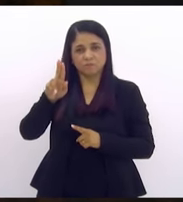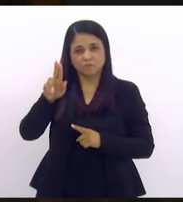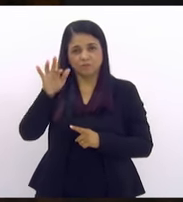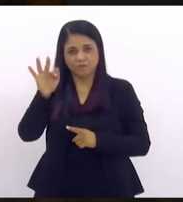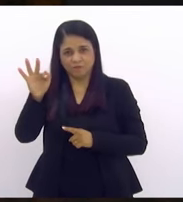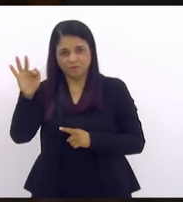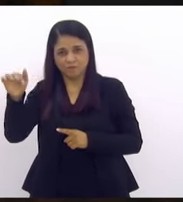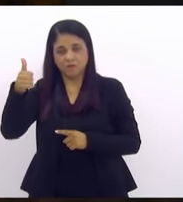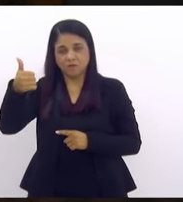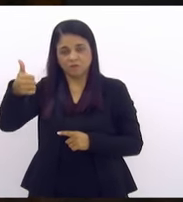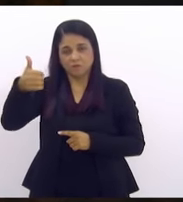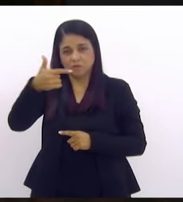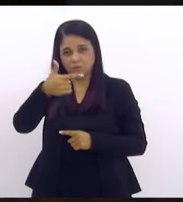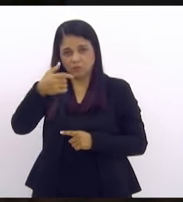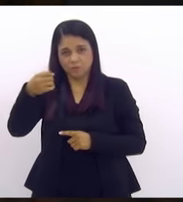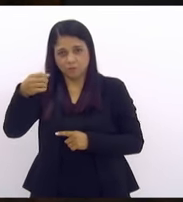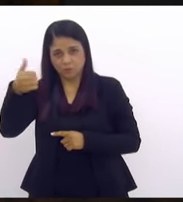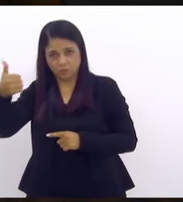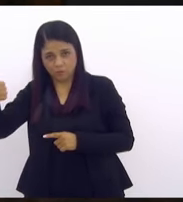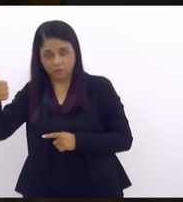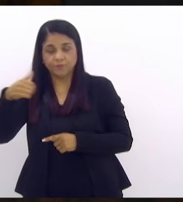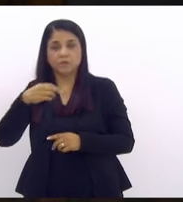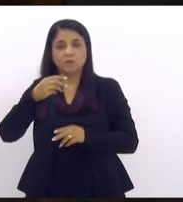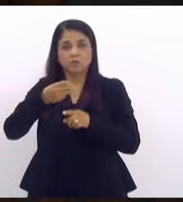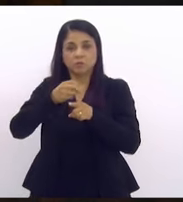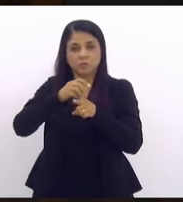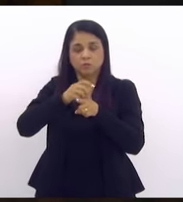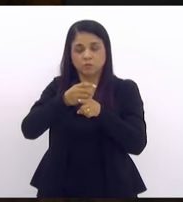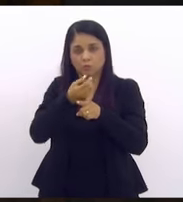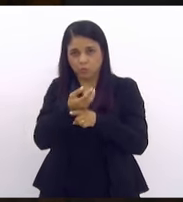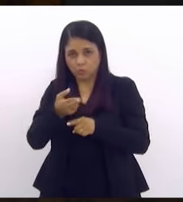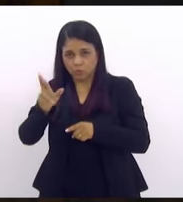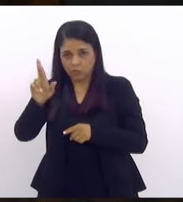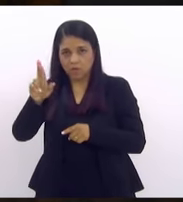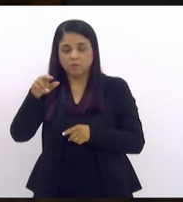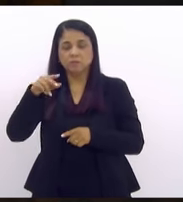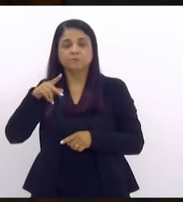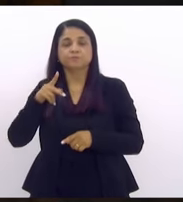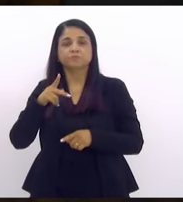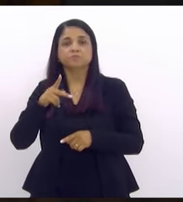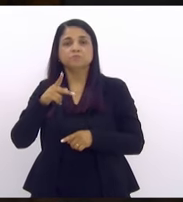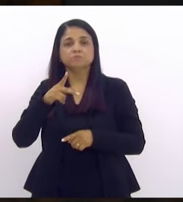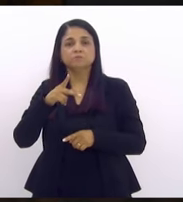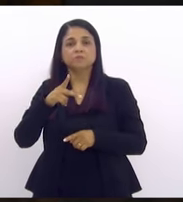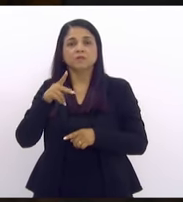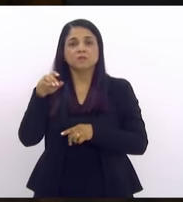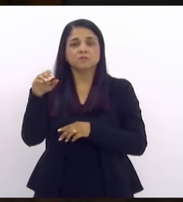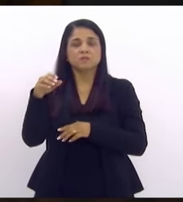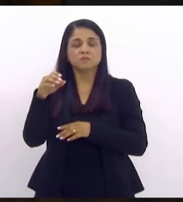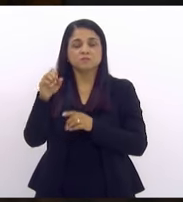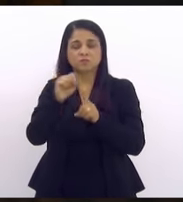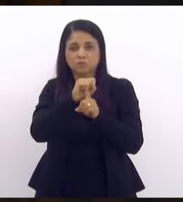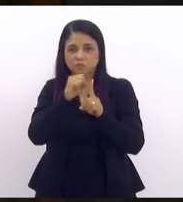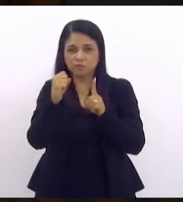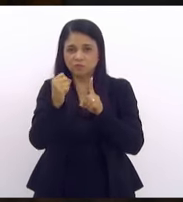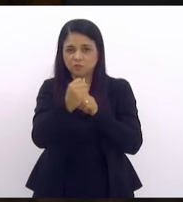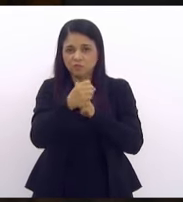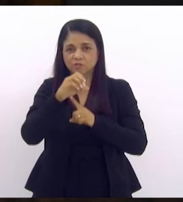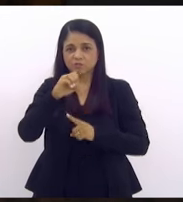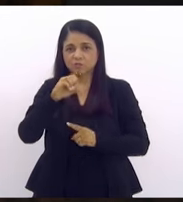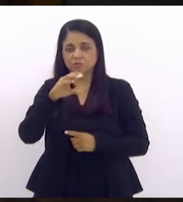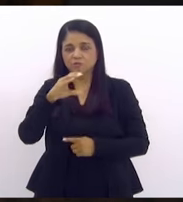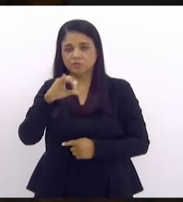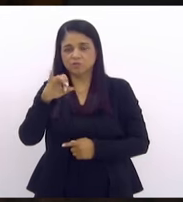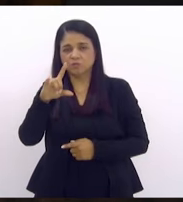em 2001 e doutorado em programa de pós--graduação em sociologia e antropologia pela